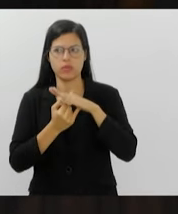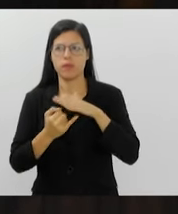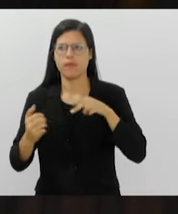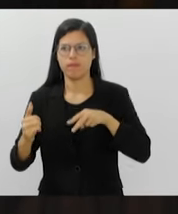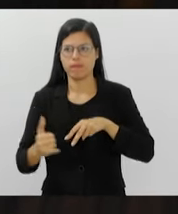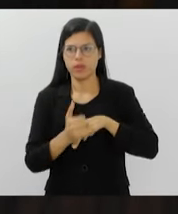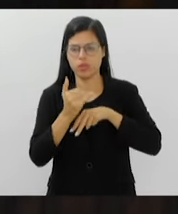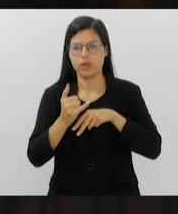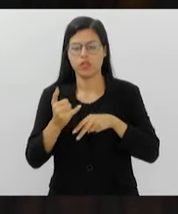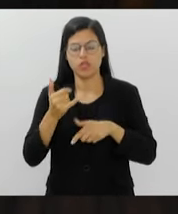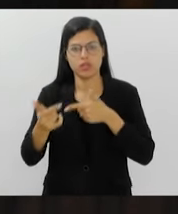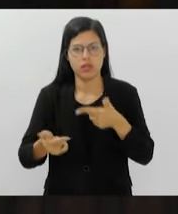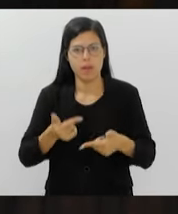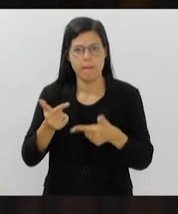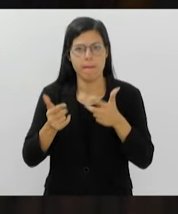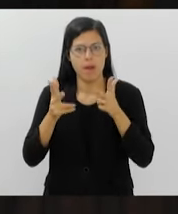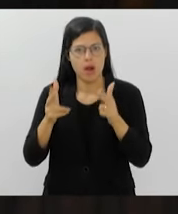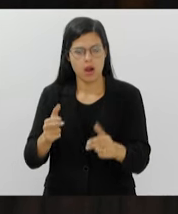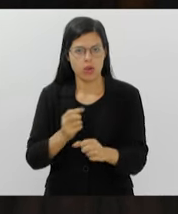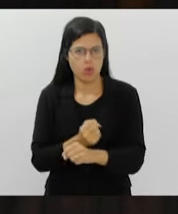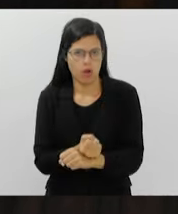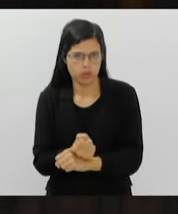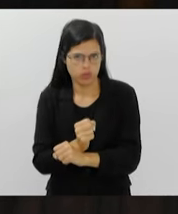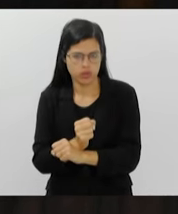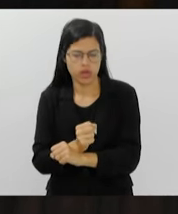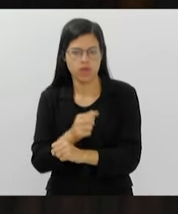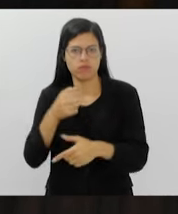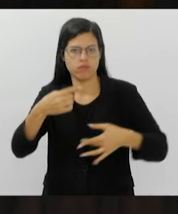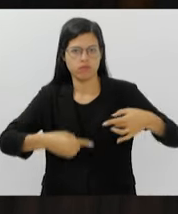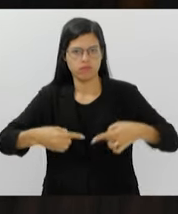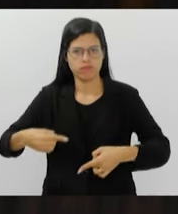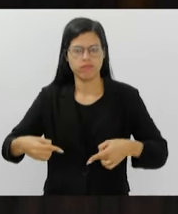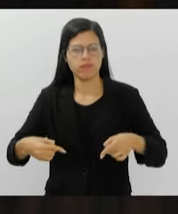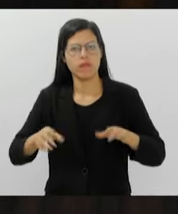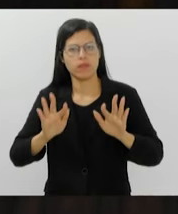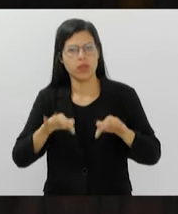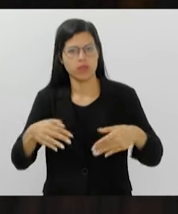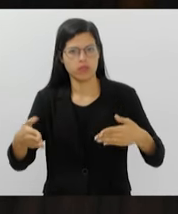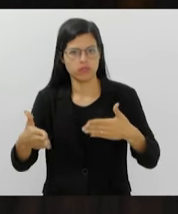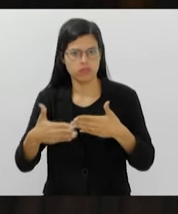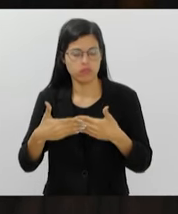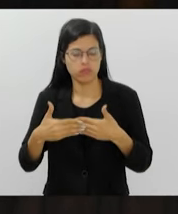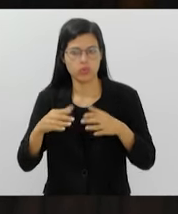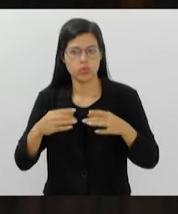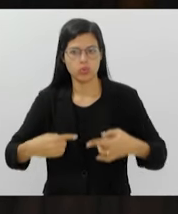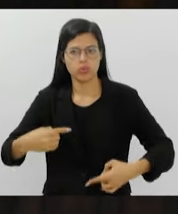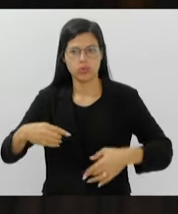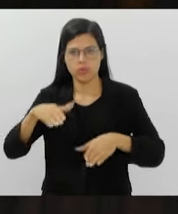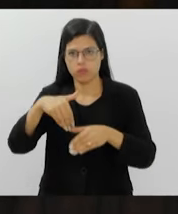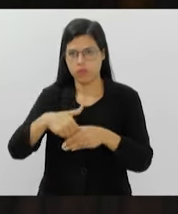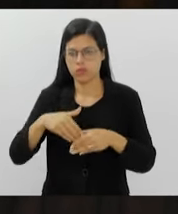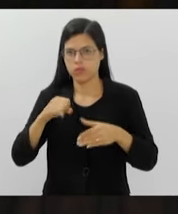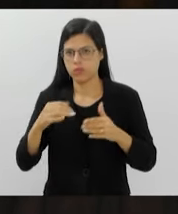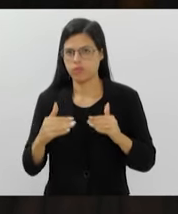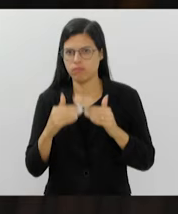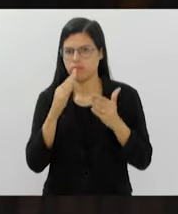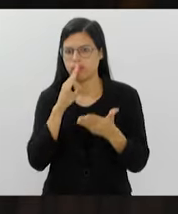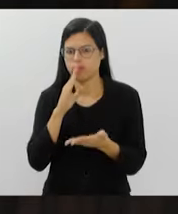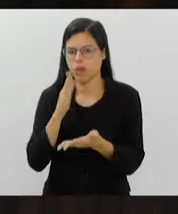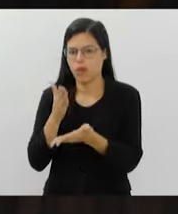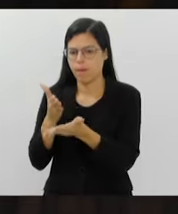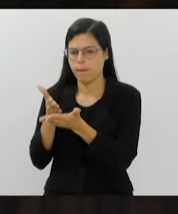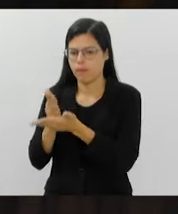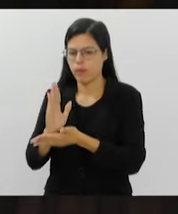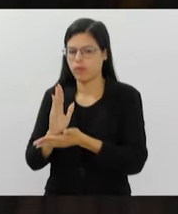de trabalho em condições análogas à escrava. Em discussão. Não havendo quem queira discutir, encerrada a discussão e votação. Senhores que aprovam, permaneçam como